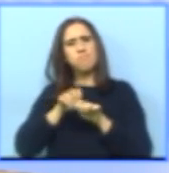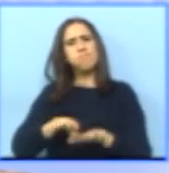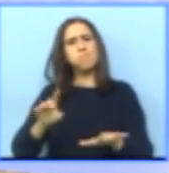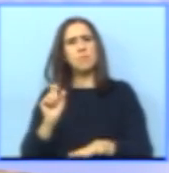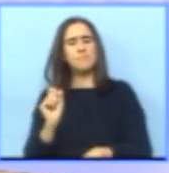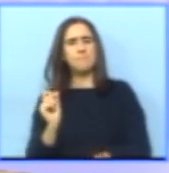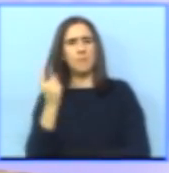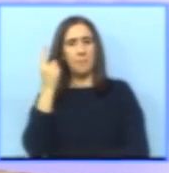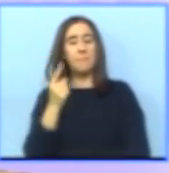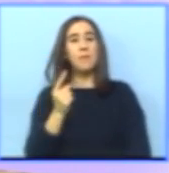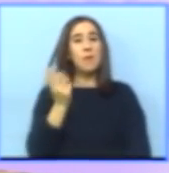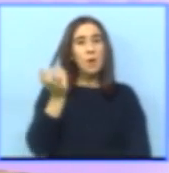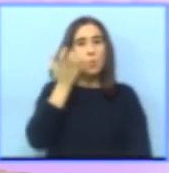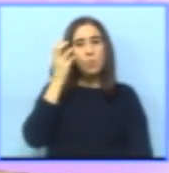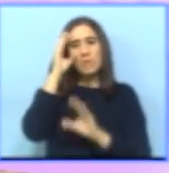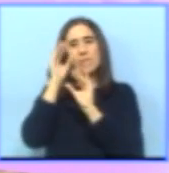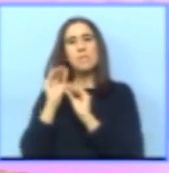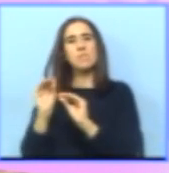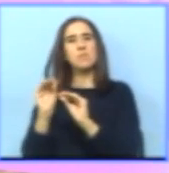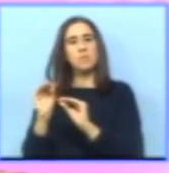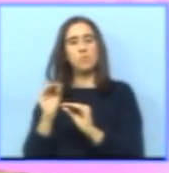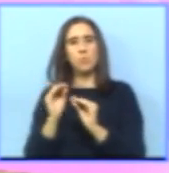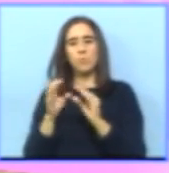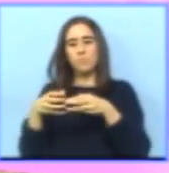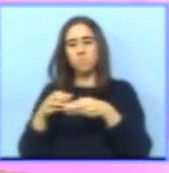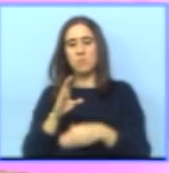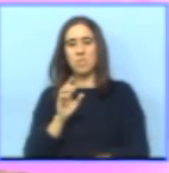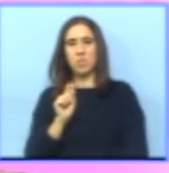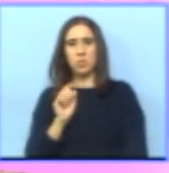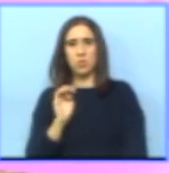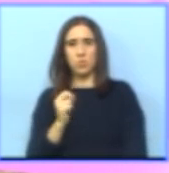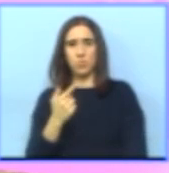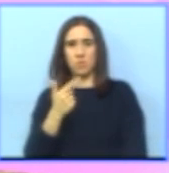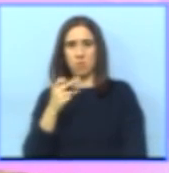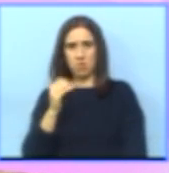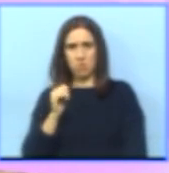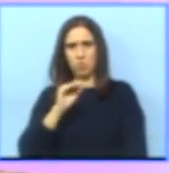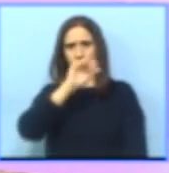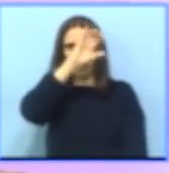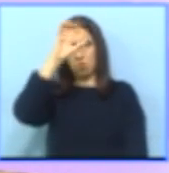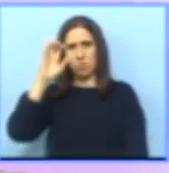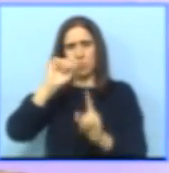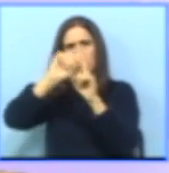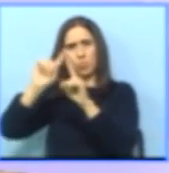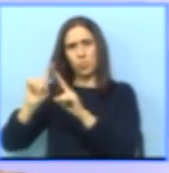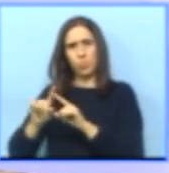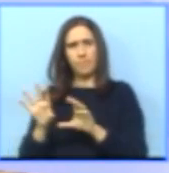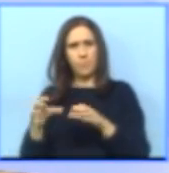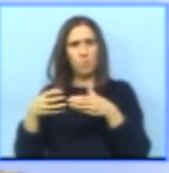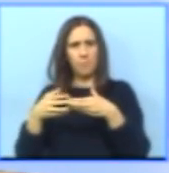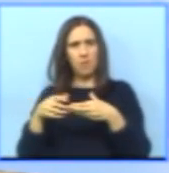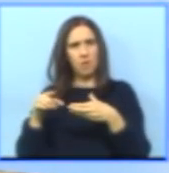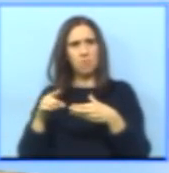o ensino que os jesuítas levaram, os modelos de ensino que levaram aos vários continentes, fazem de facto da companhia a